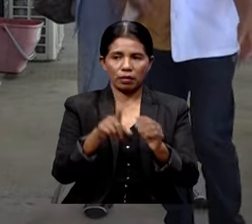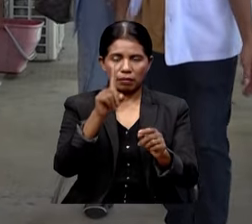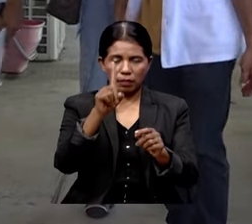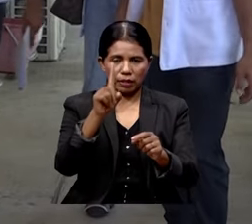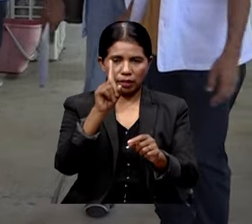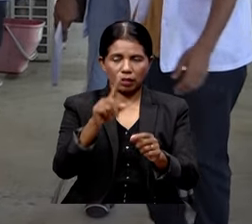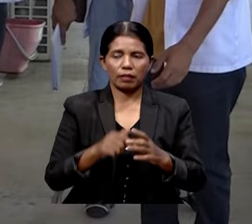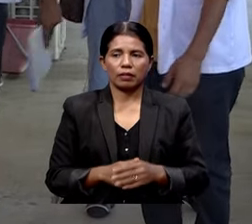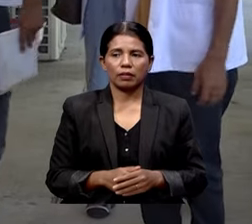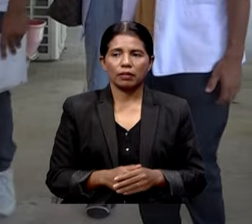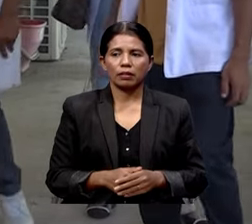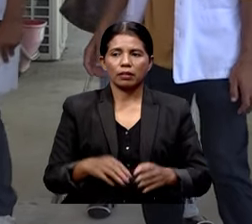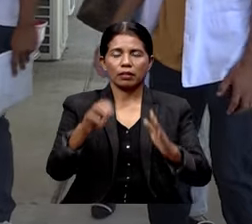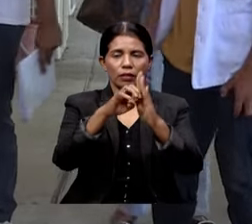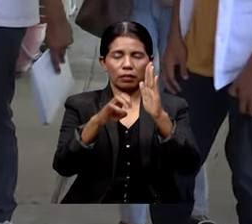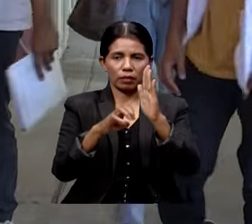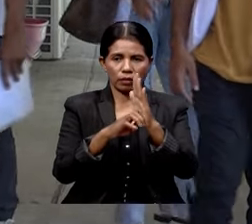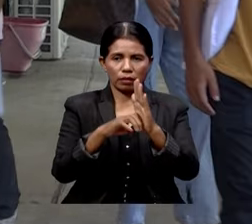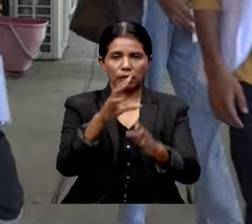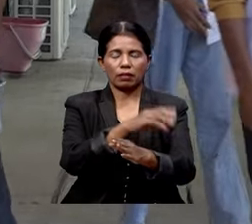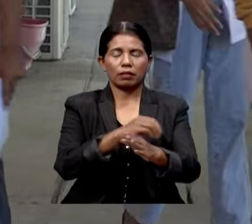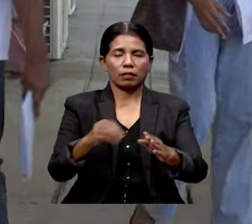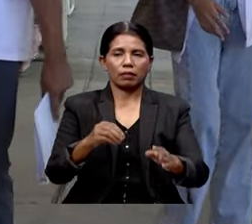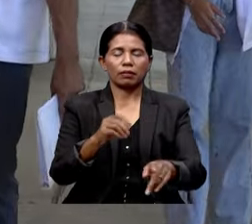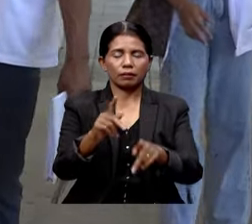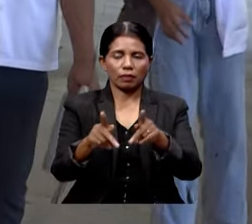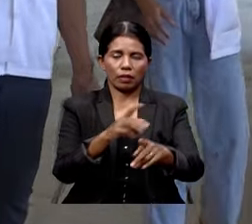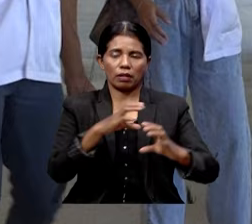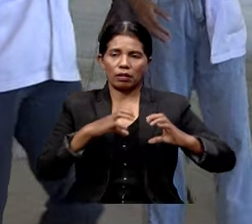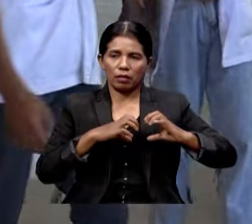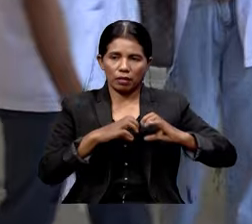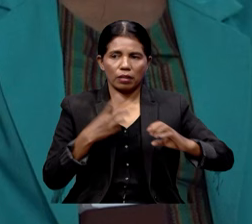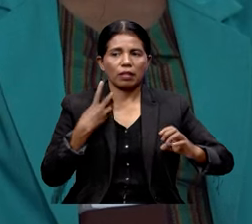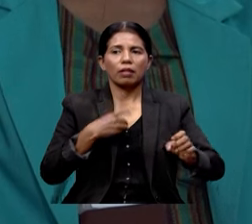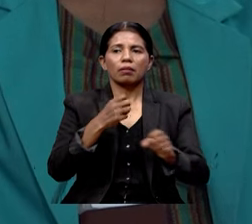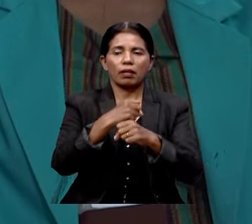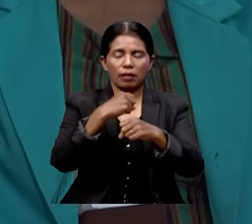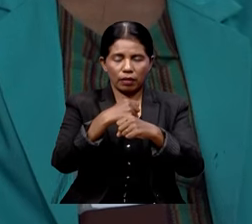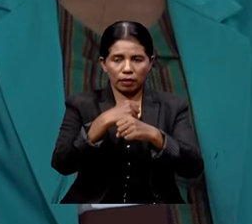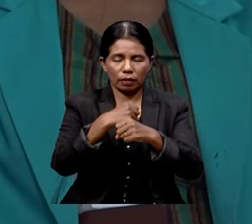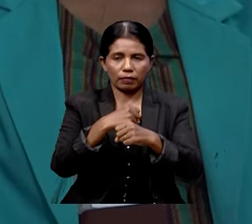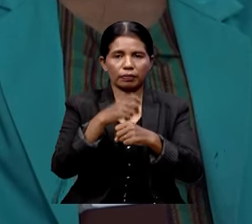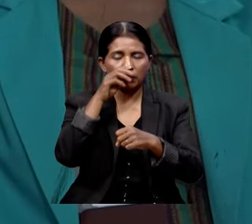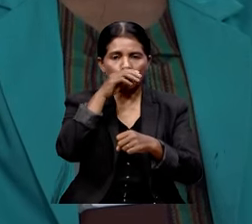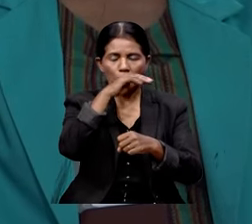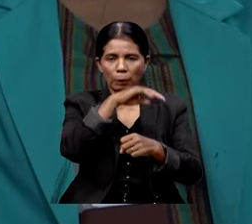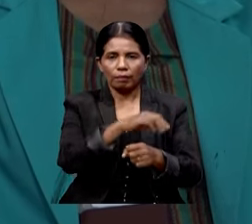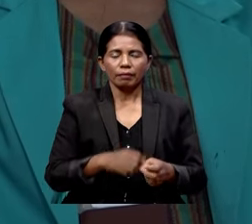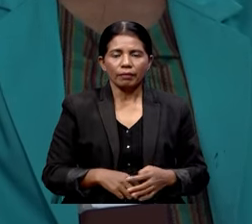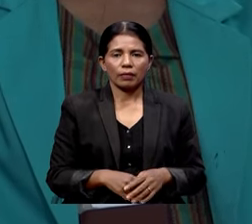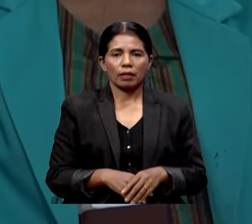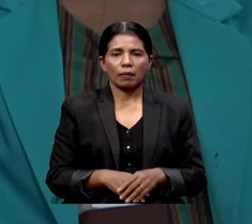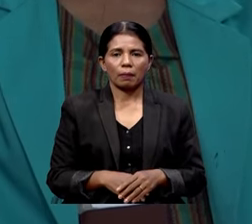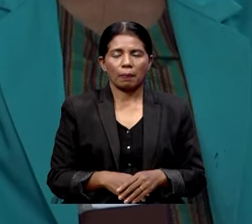katak ne struktura klinik kurasau ne nian neste momento ami funciona klinik ne hanesa nela iha